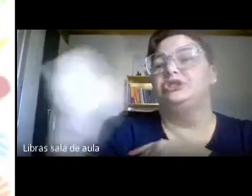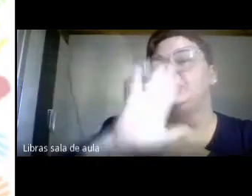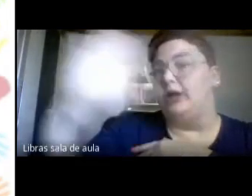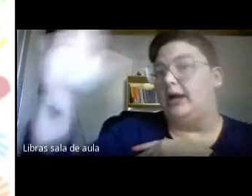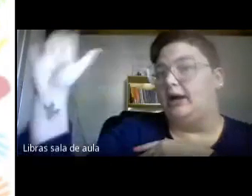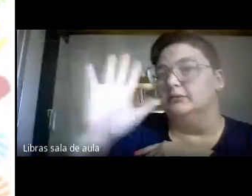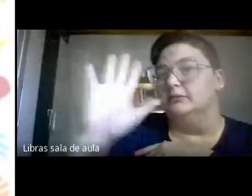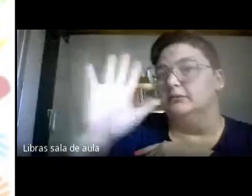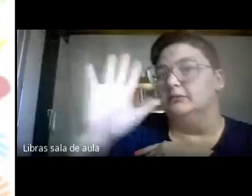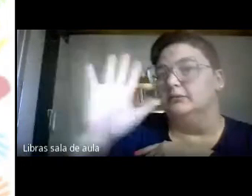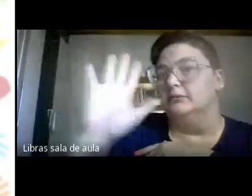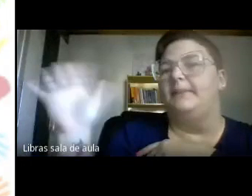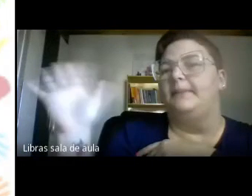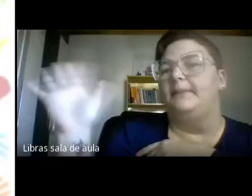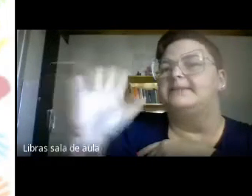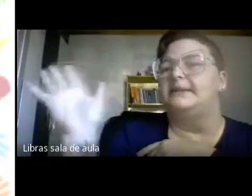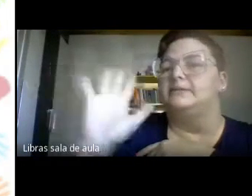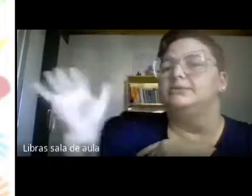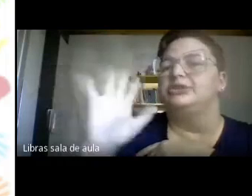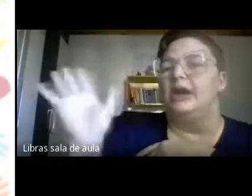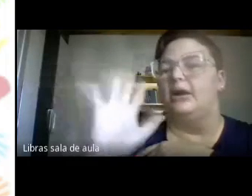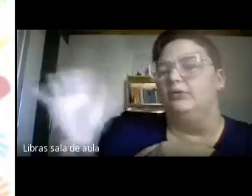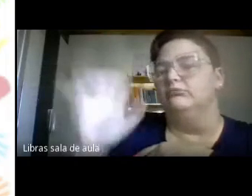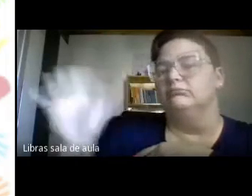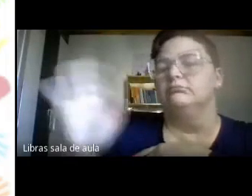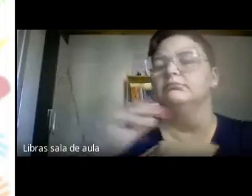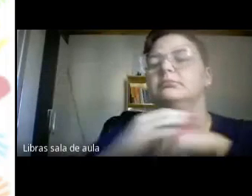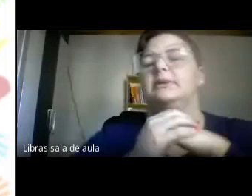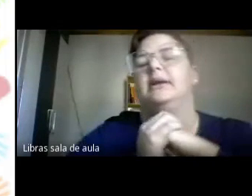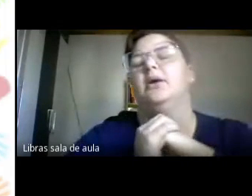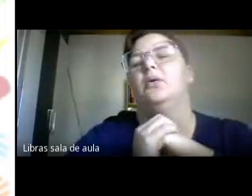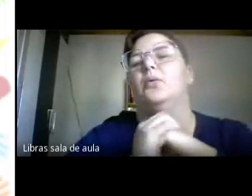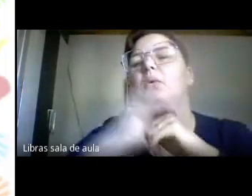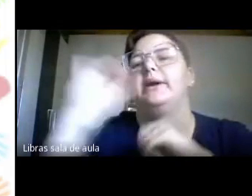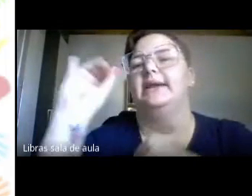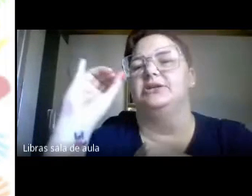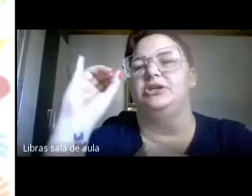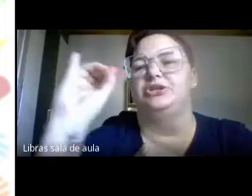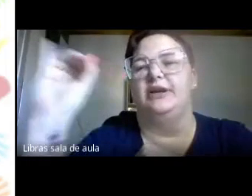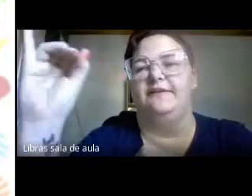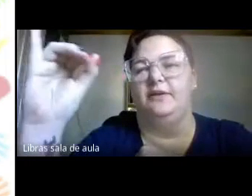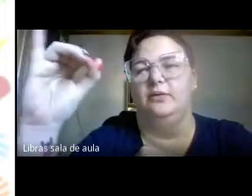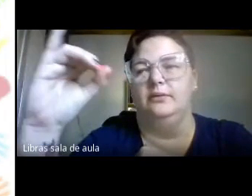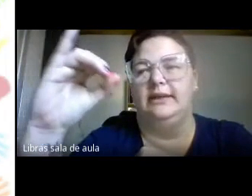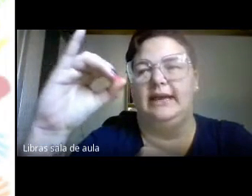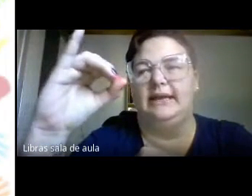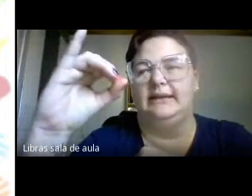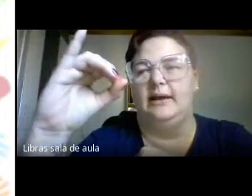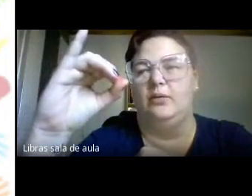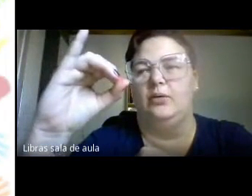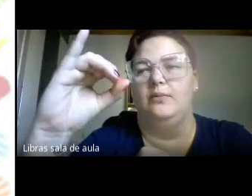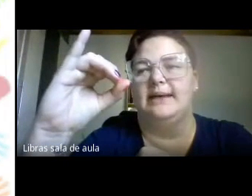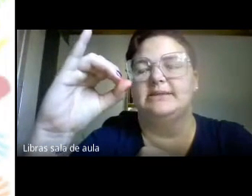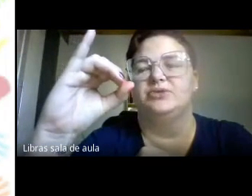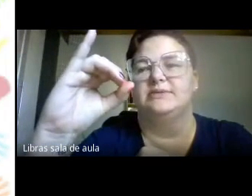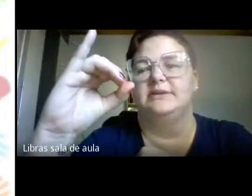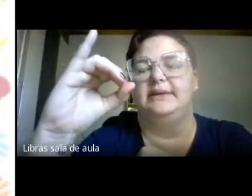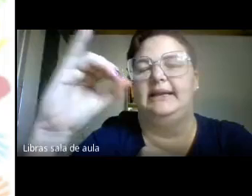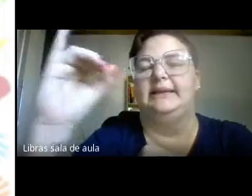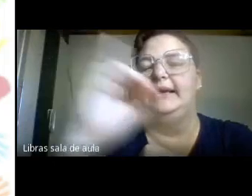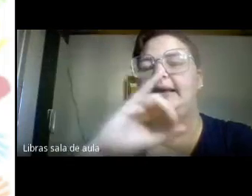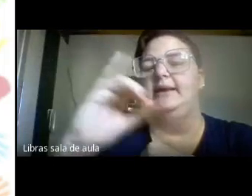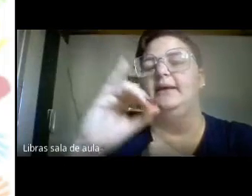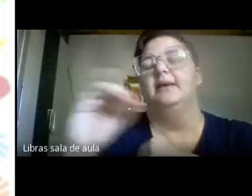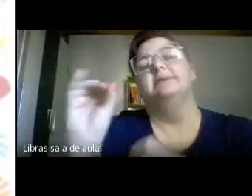Ou tchau. Também é assim. Tchau. O oi que a gente já viu, que é a letra O mais a junção